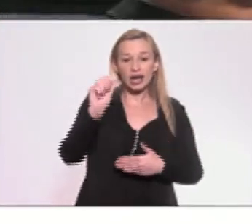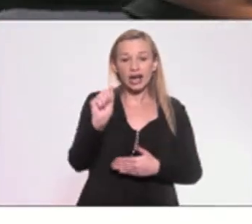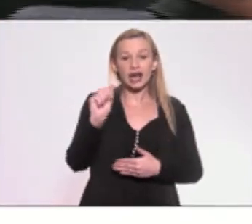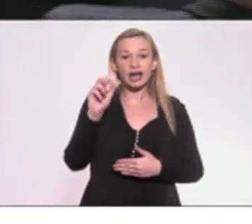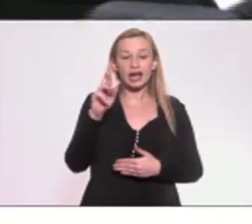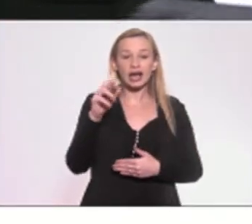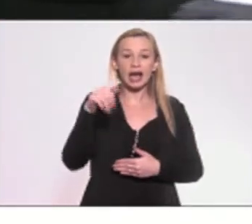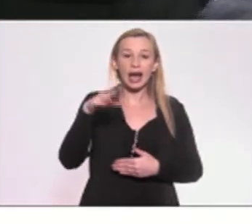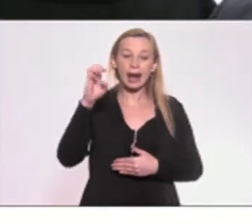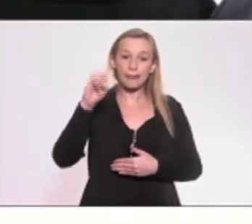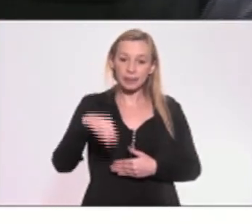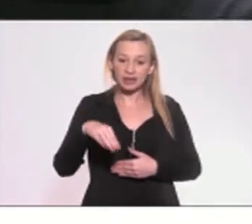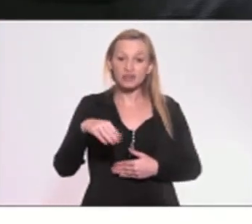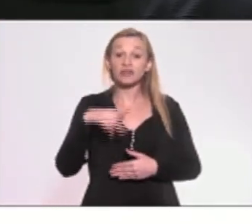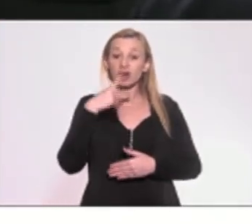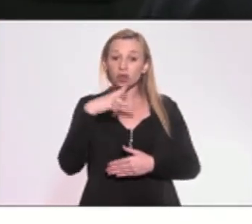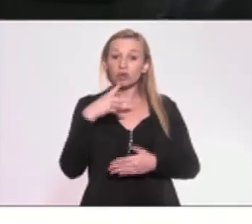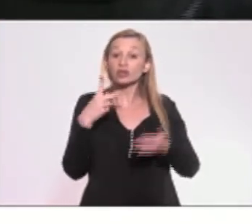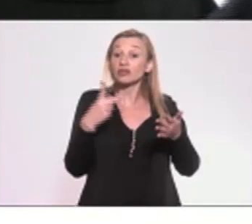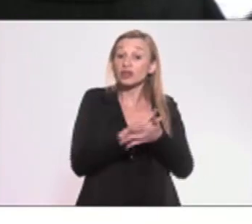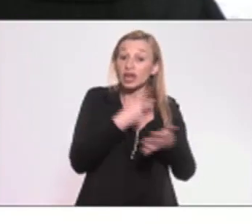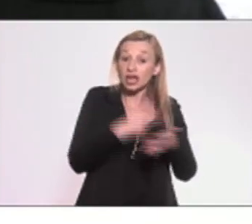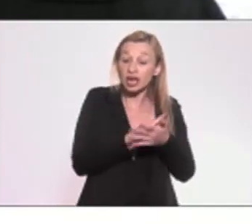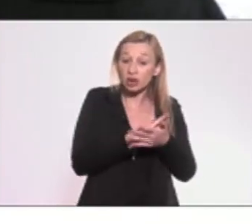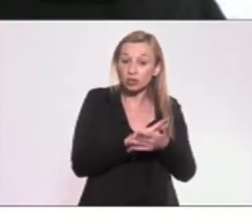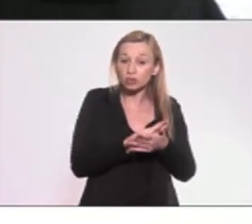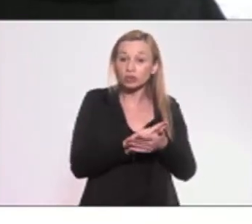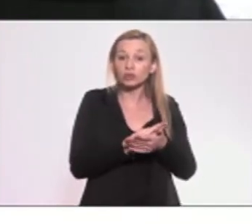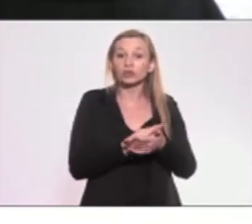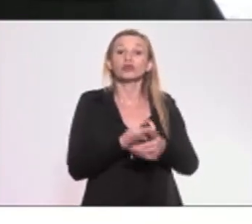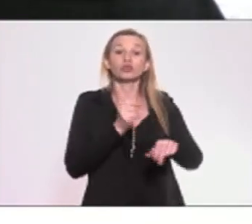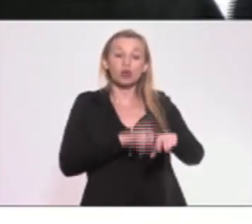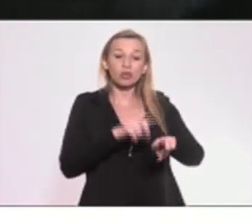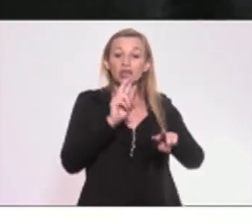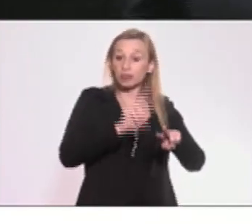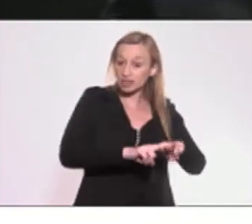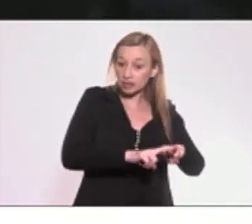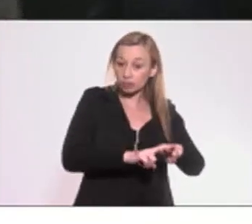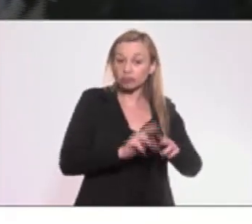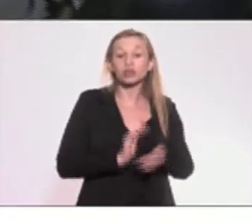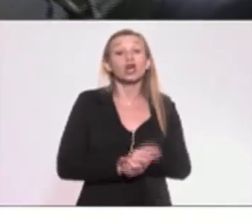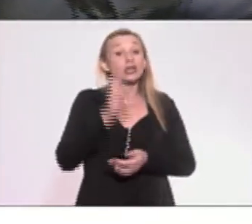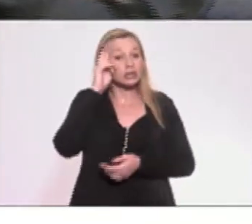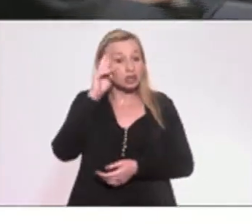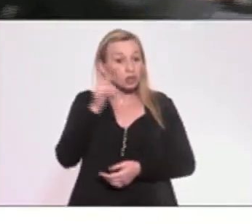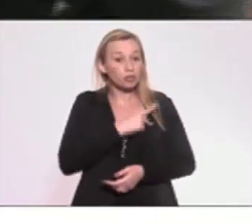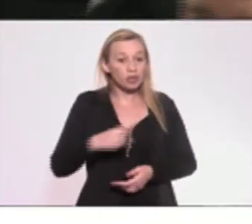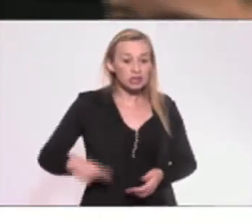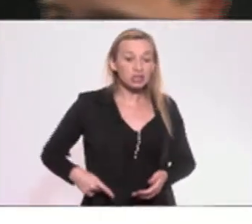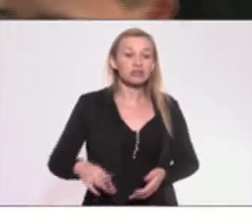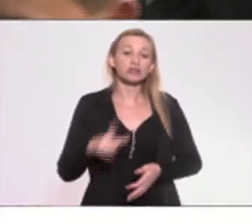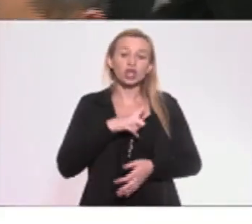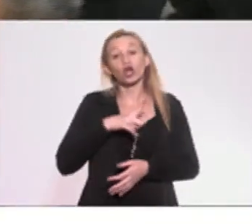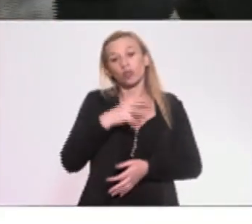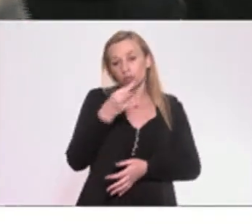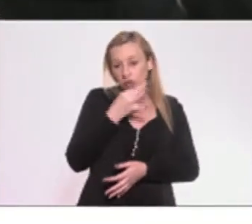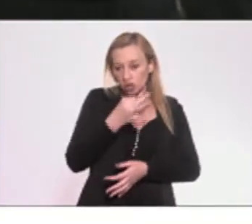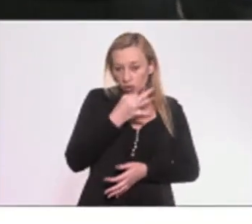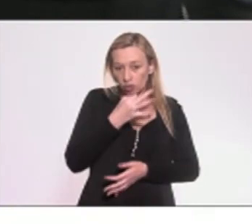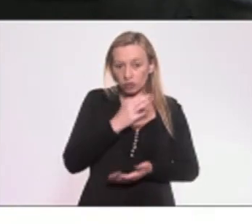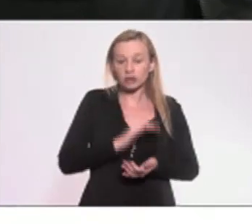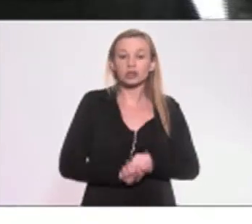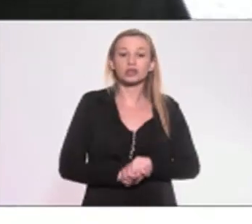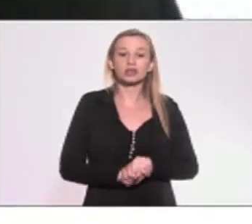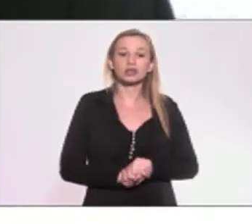que houve irregularidade nas prisões. Presidente, eu tenho argumentações e